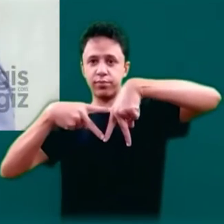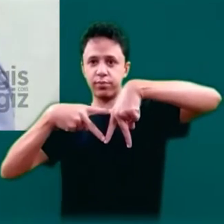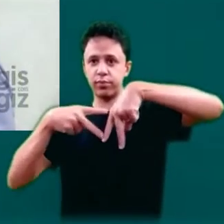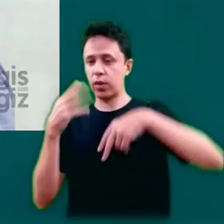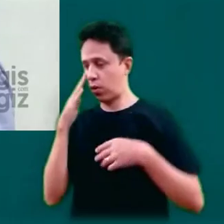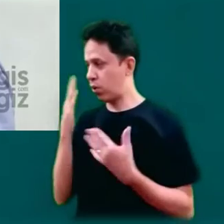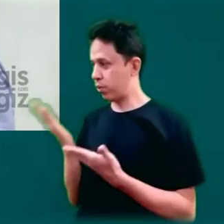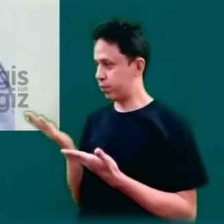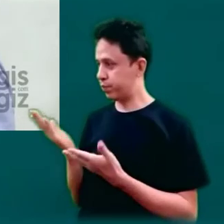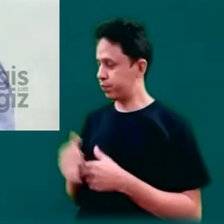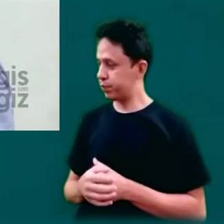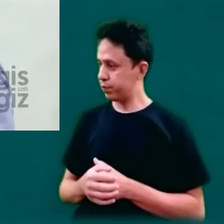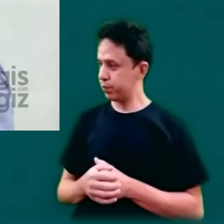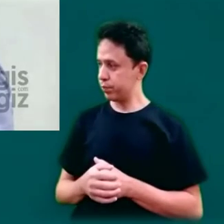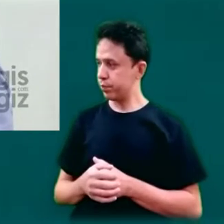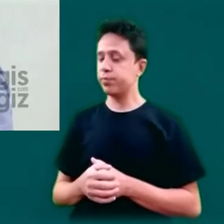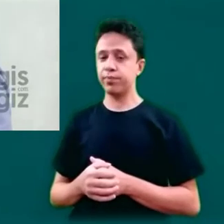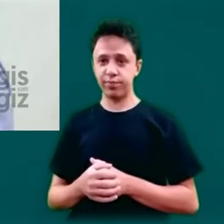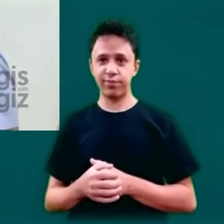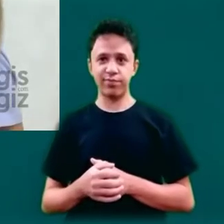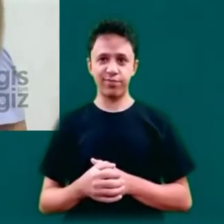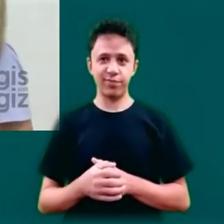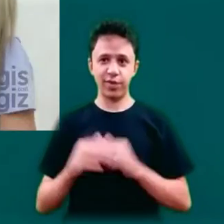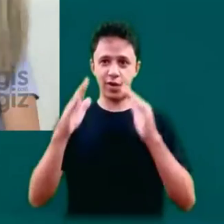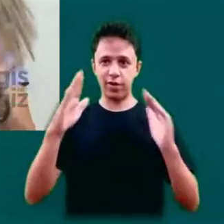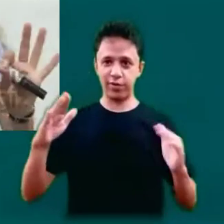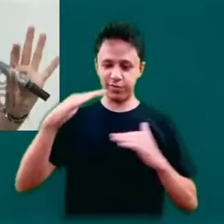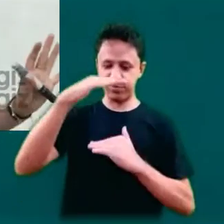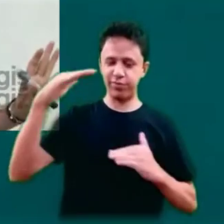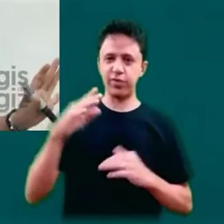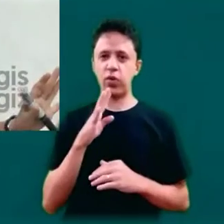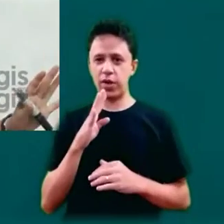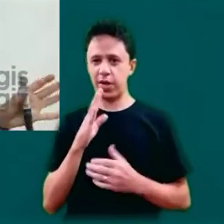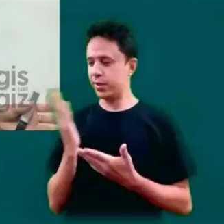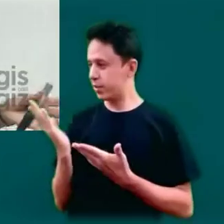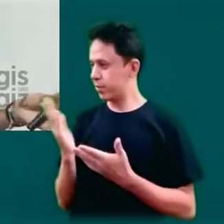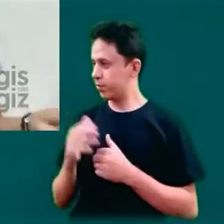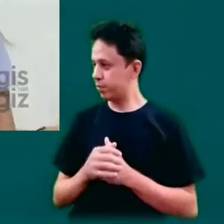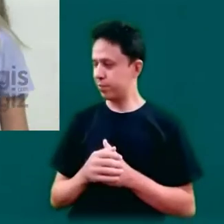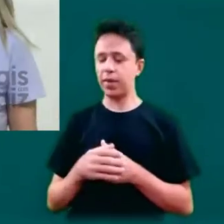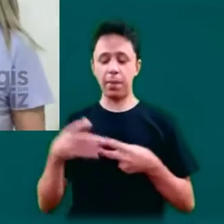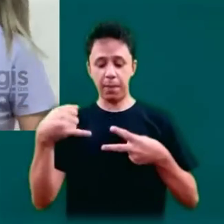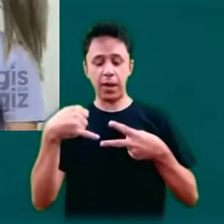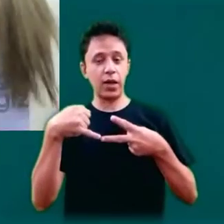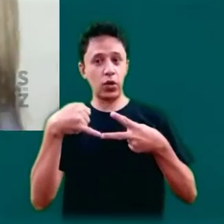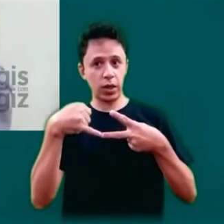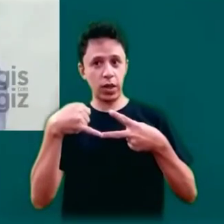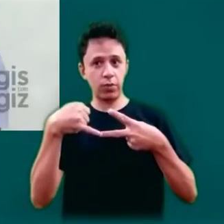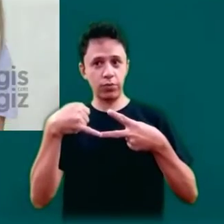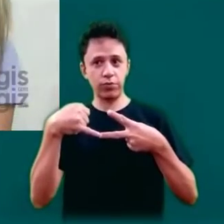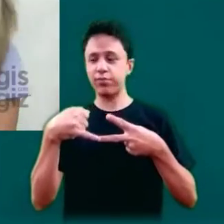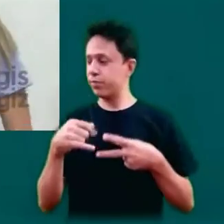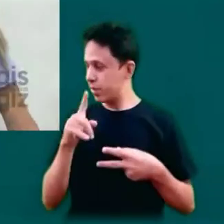ó. Ó, aí ó, ficou aquele paralelogramo tradicionalzão que você conhece, não é? A gente conhece mais um